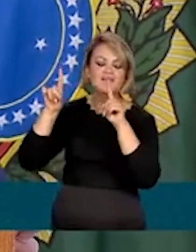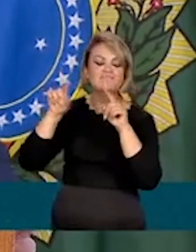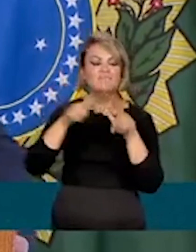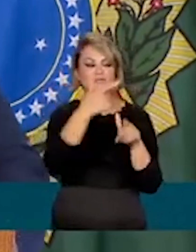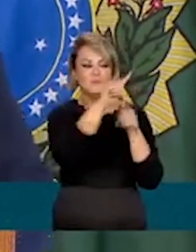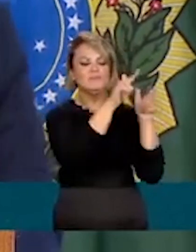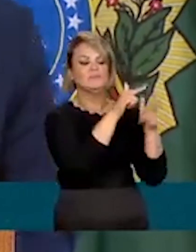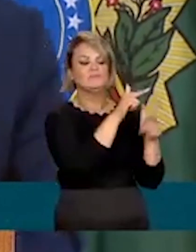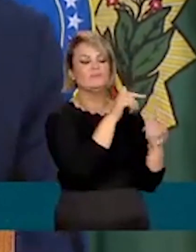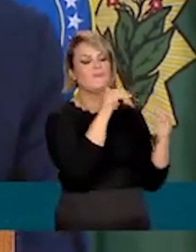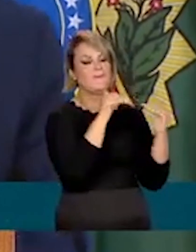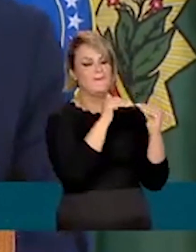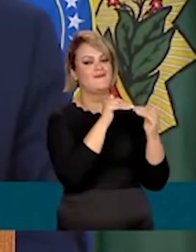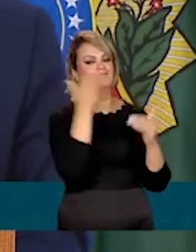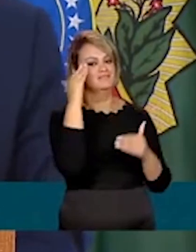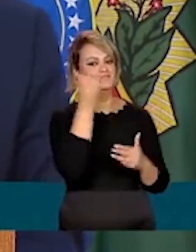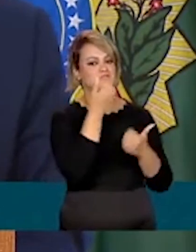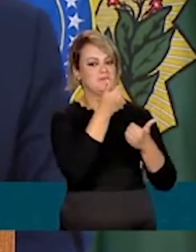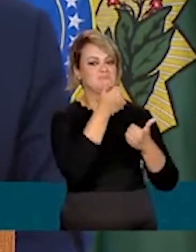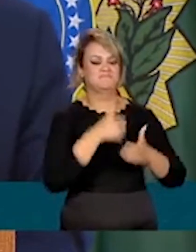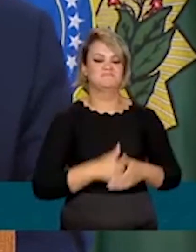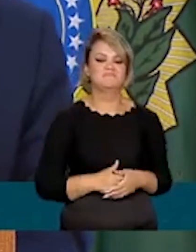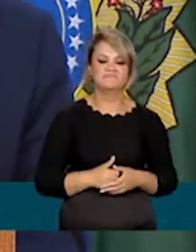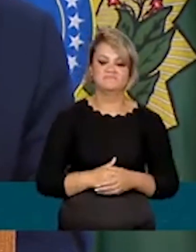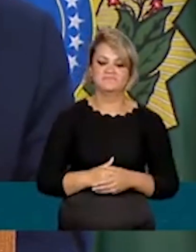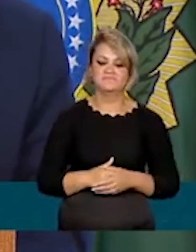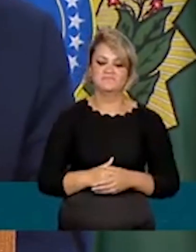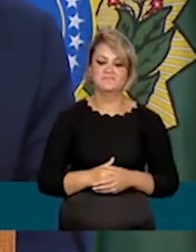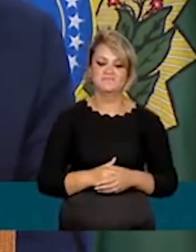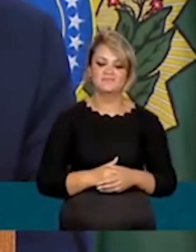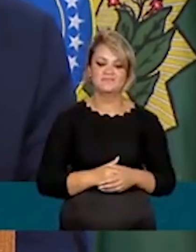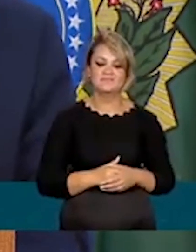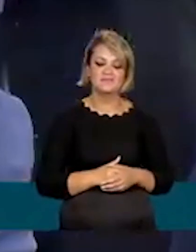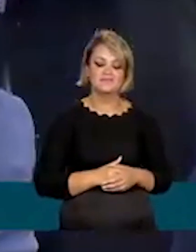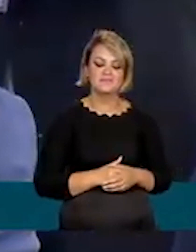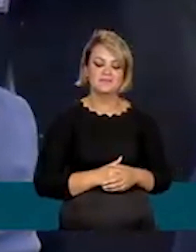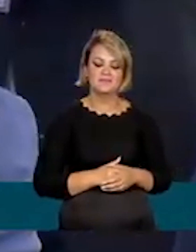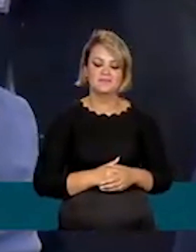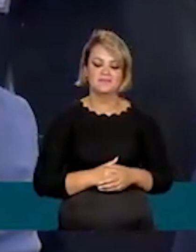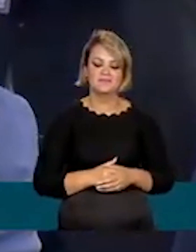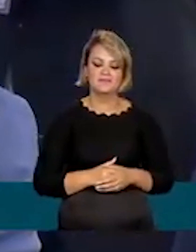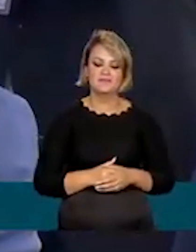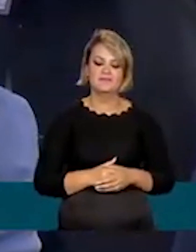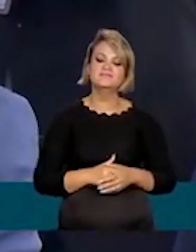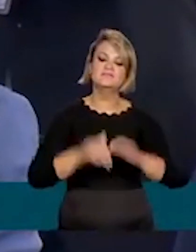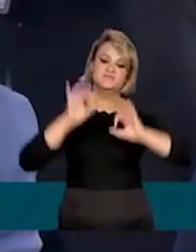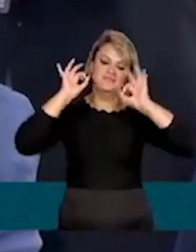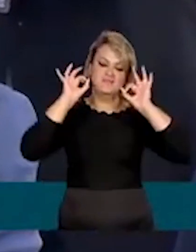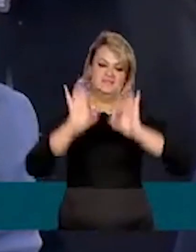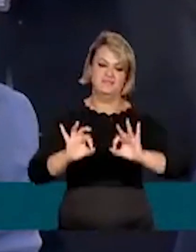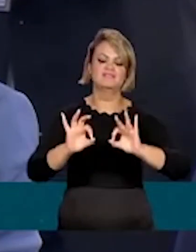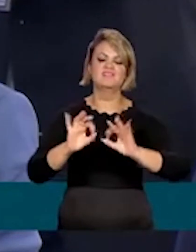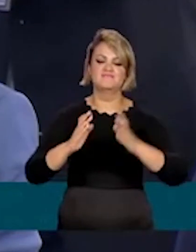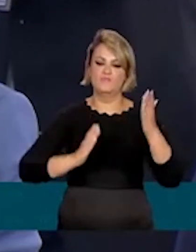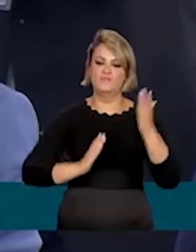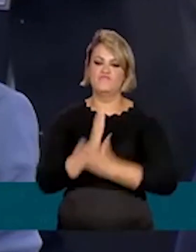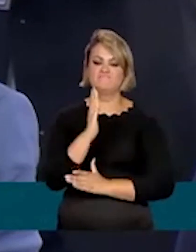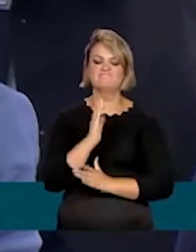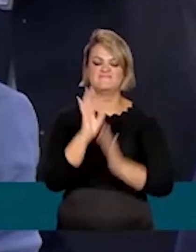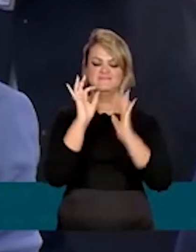Eu tenho certeza que vai ter sucesso. Tenho certeza que vai ser